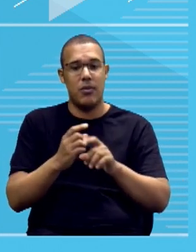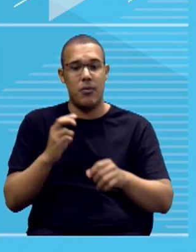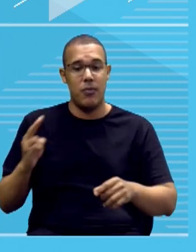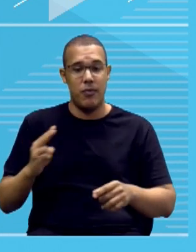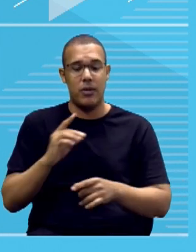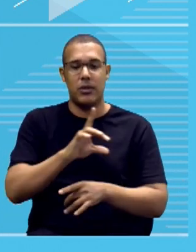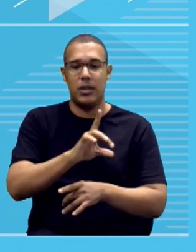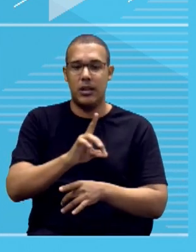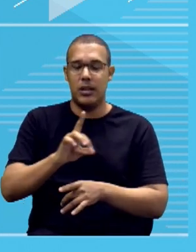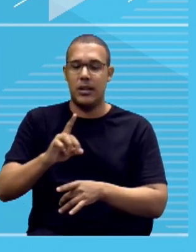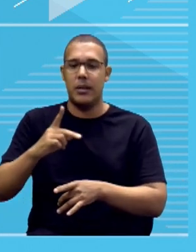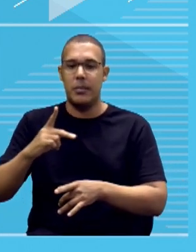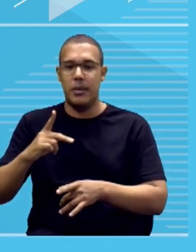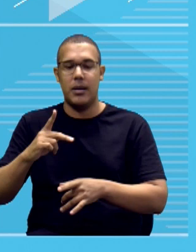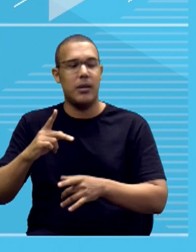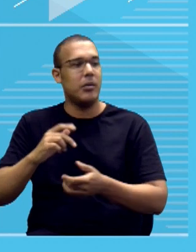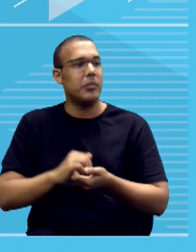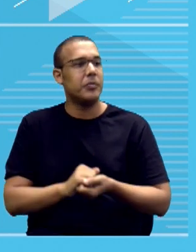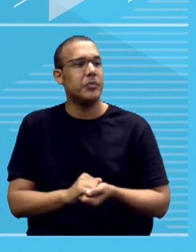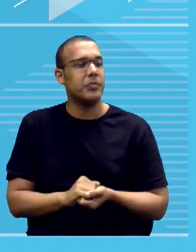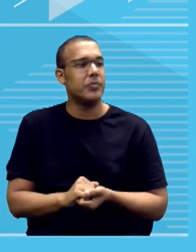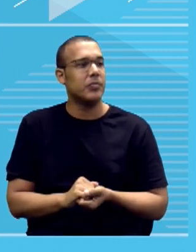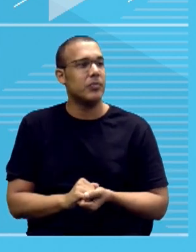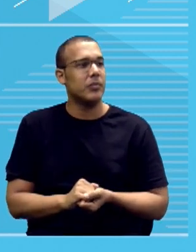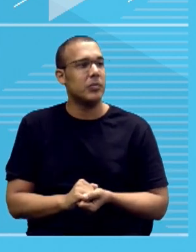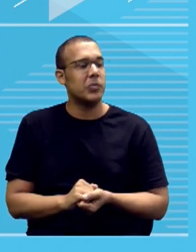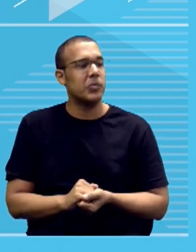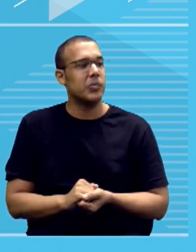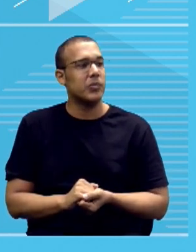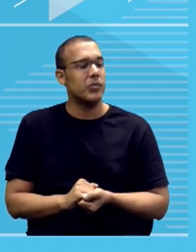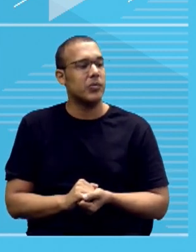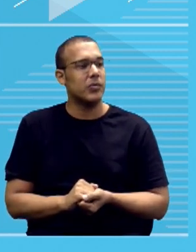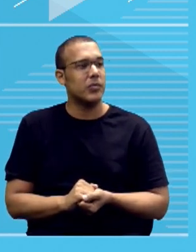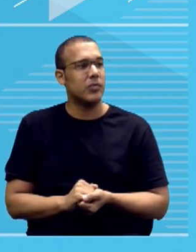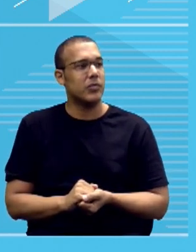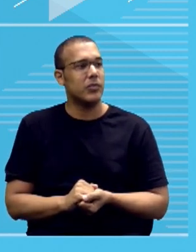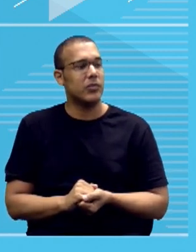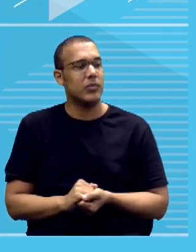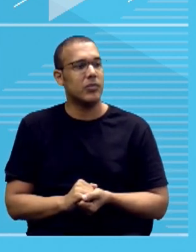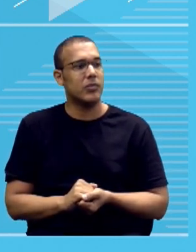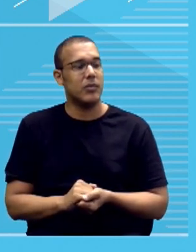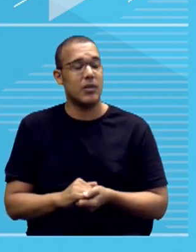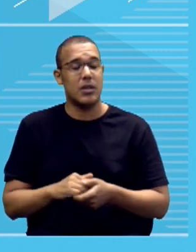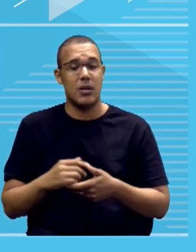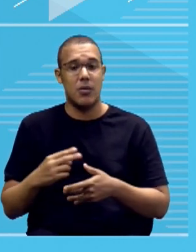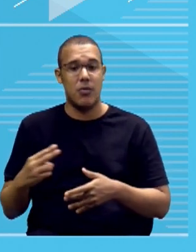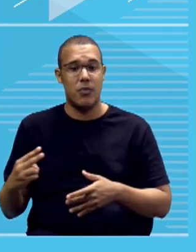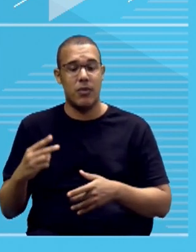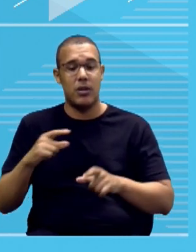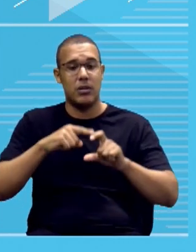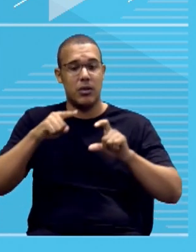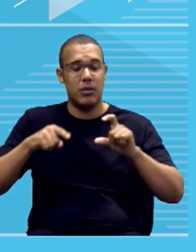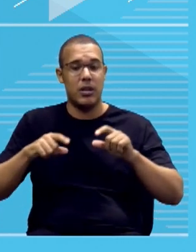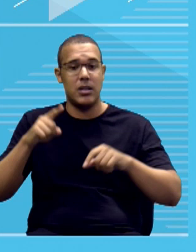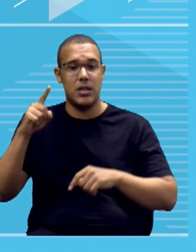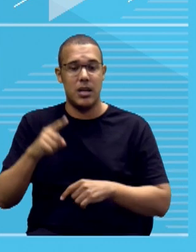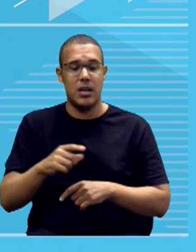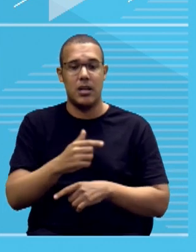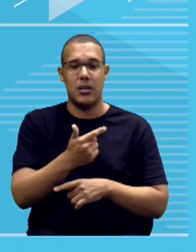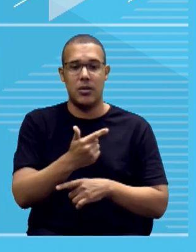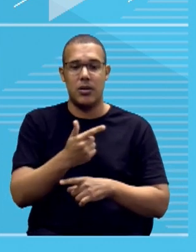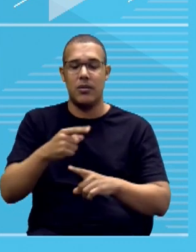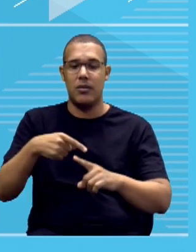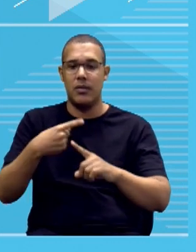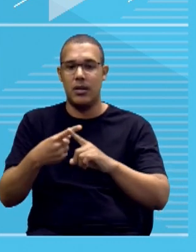aquela corrente aonde? Aqui dentro. Ó. Então, qual seria o valor da minha corrente? 2